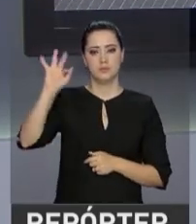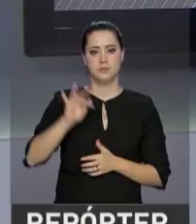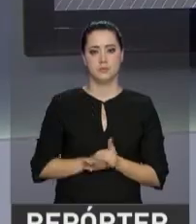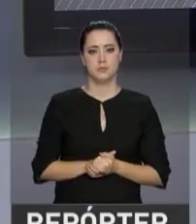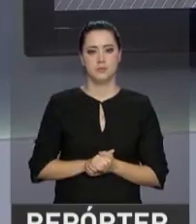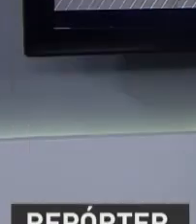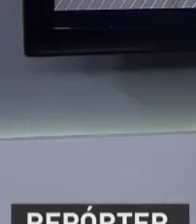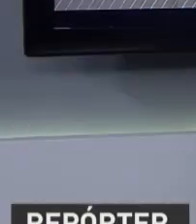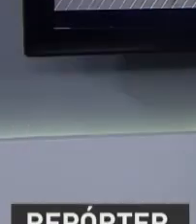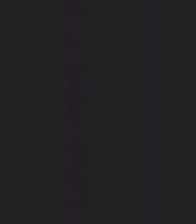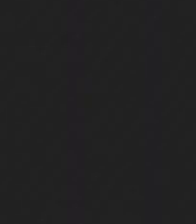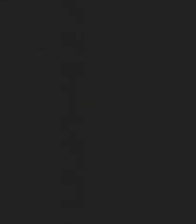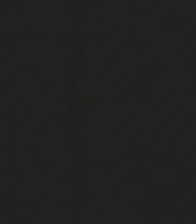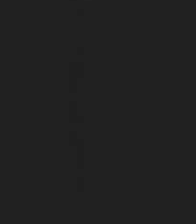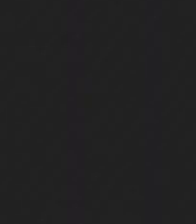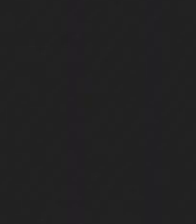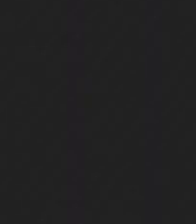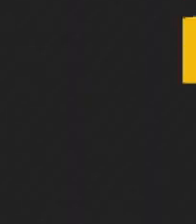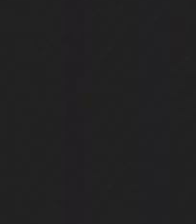governo federal